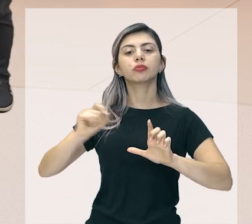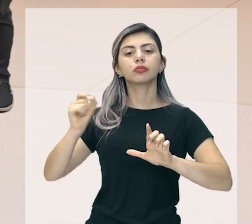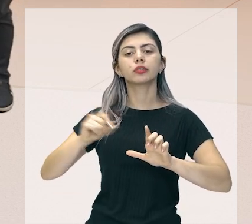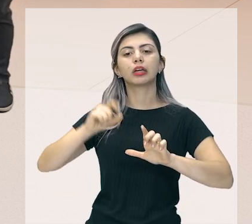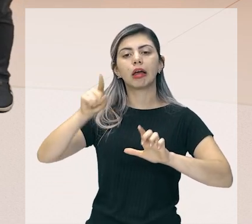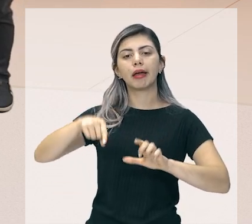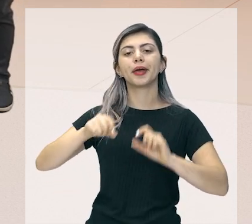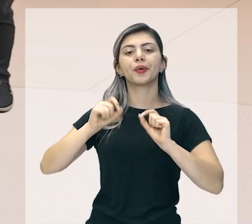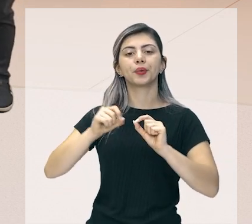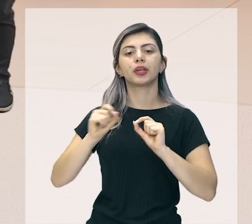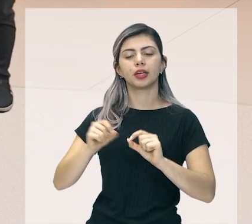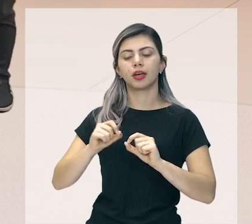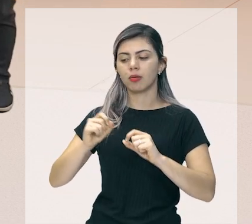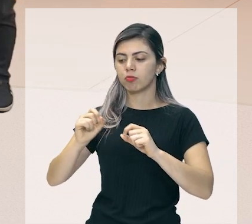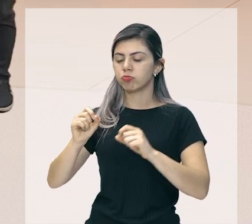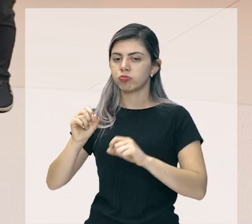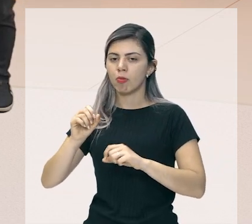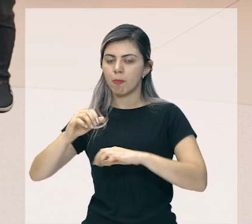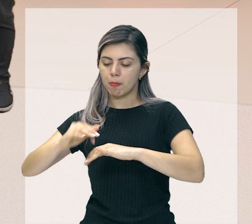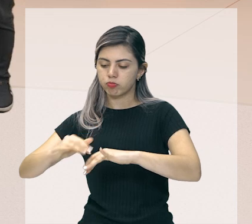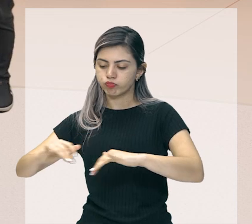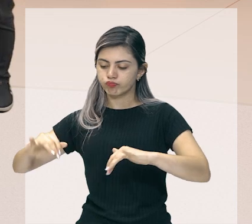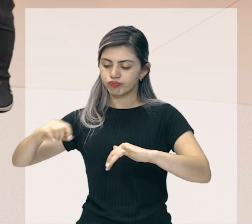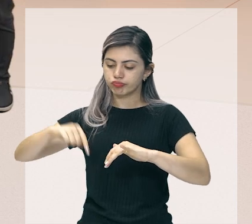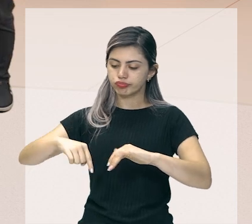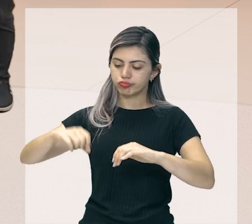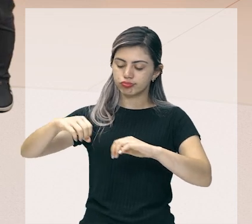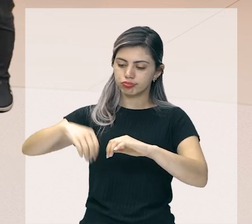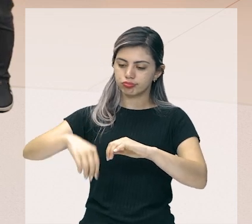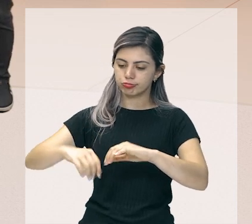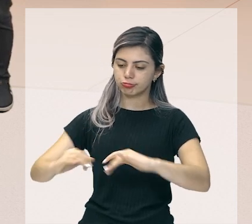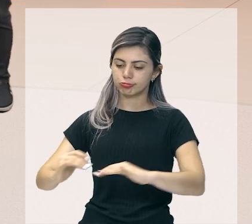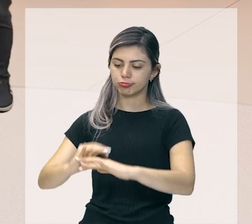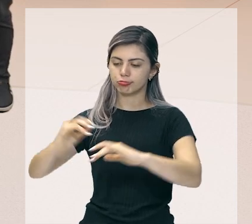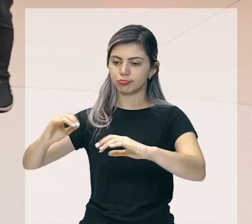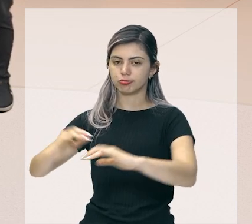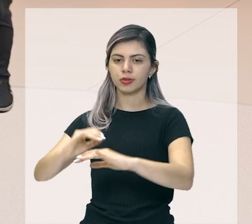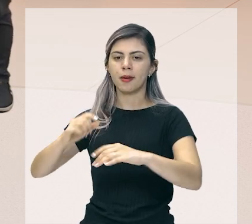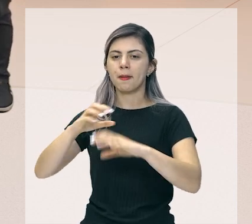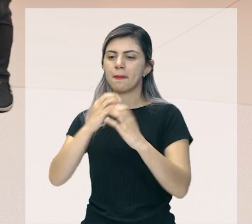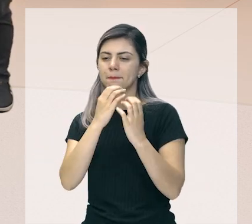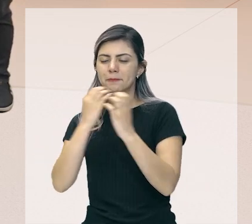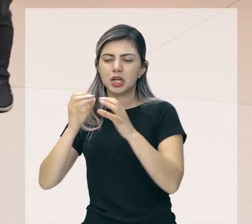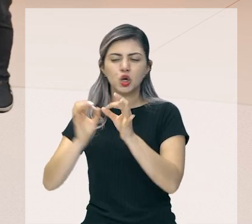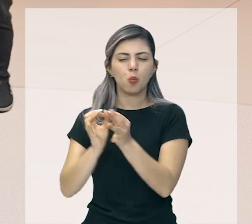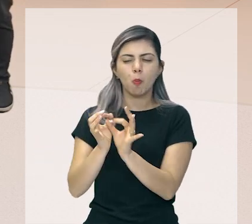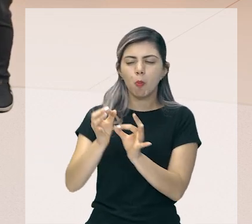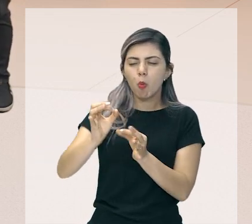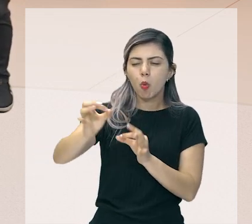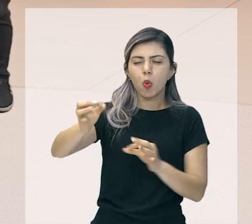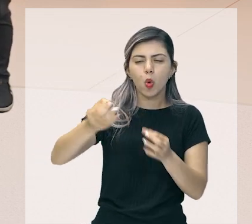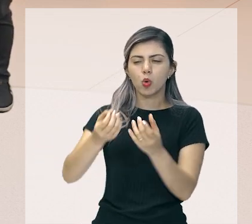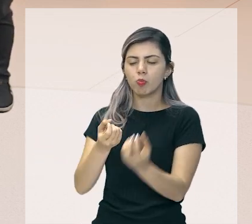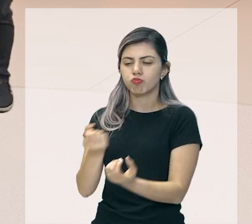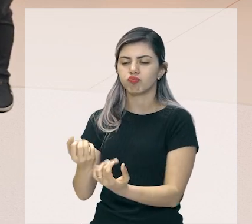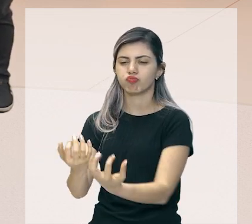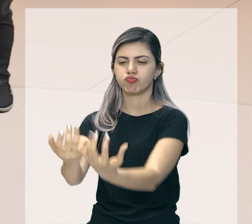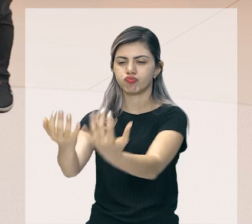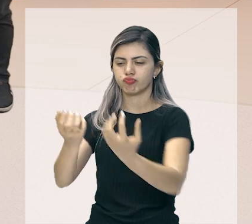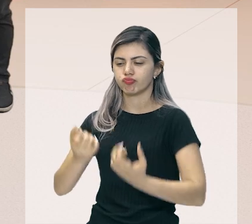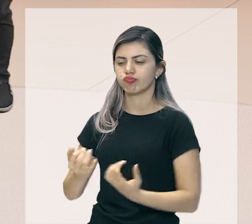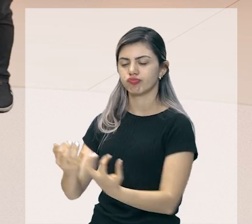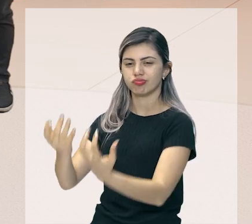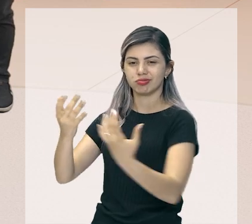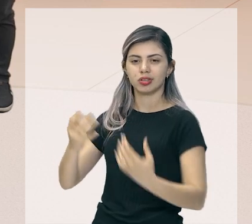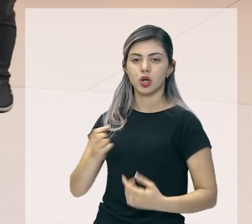monoculturas, outra consequência, né? Hectares e hectares de milho, hectares e hectares de trigo, de cana-de-açúcar, enfim.